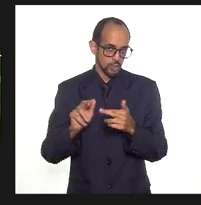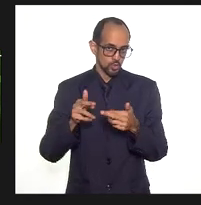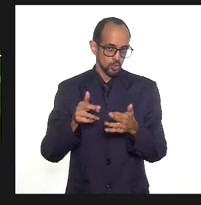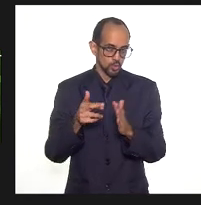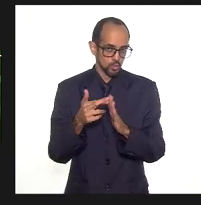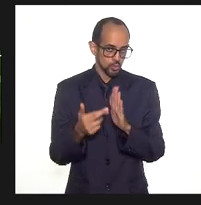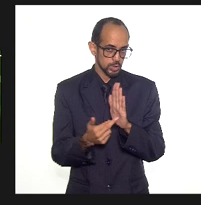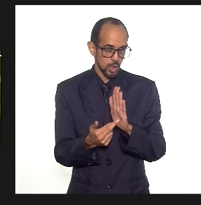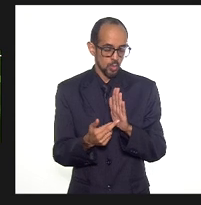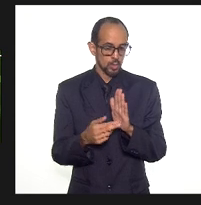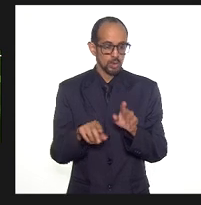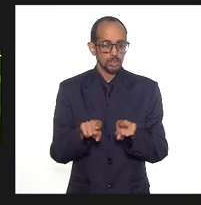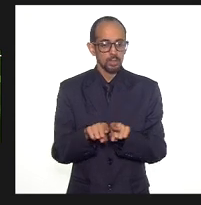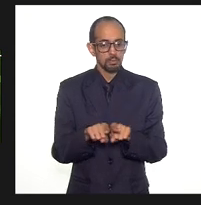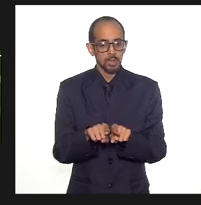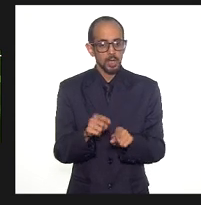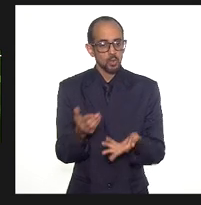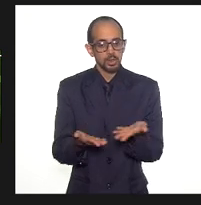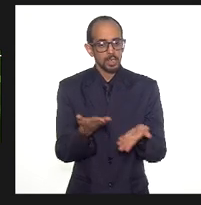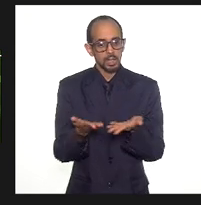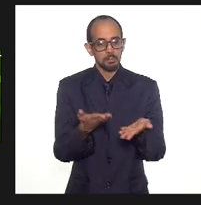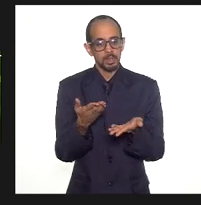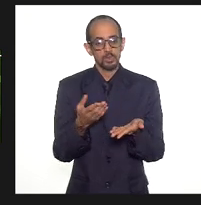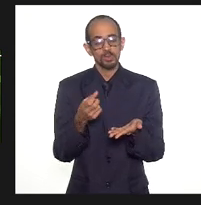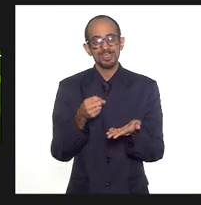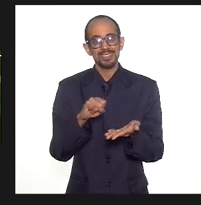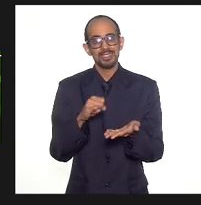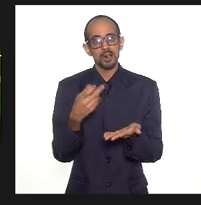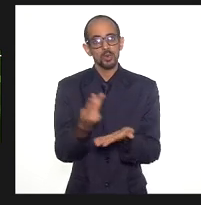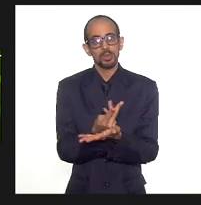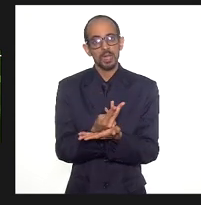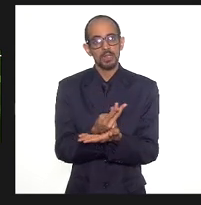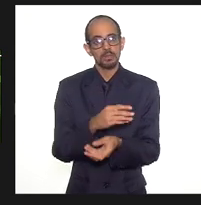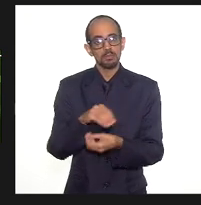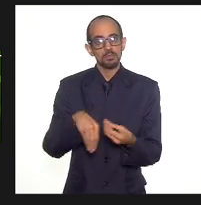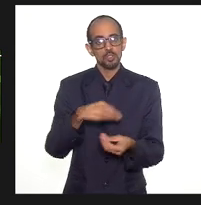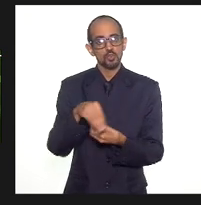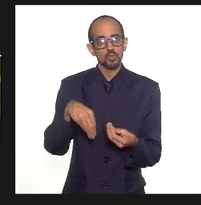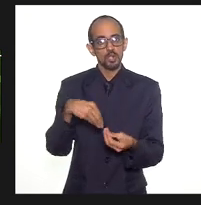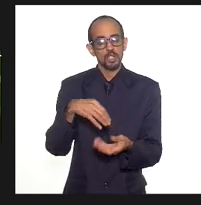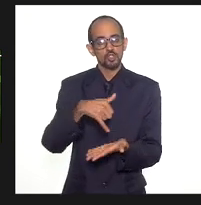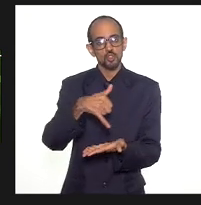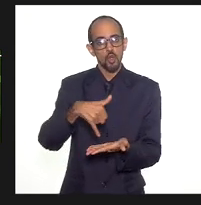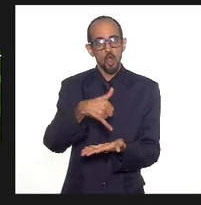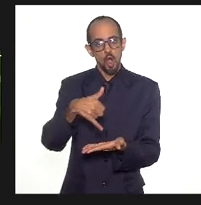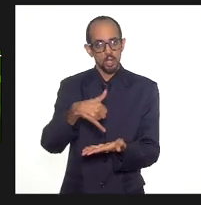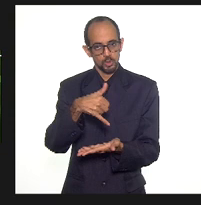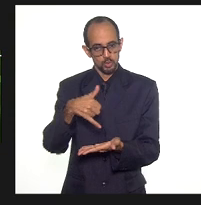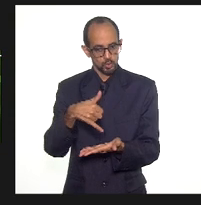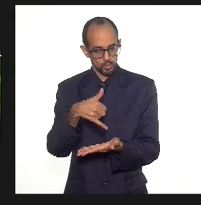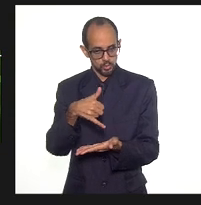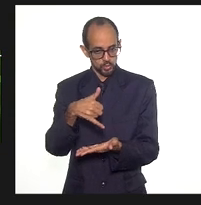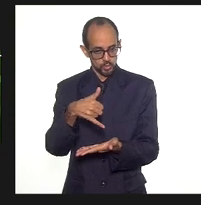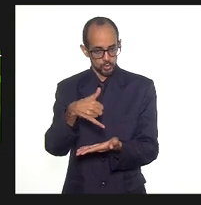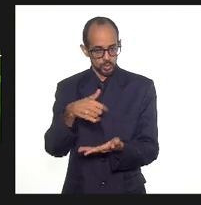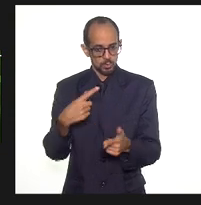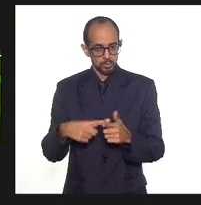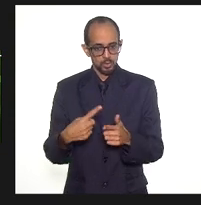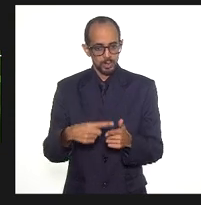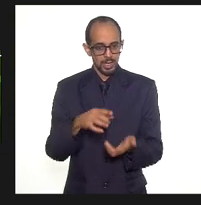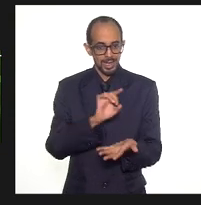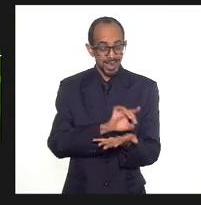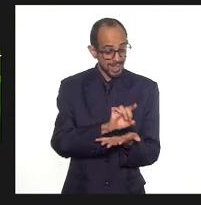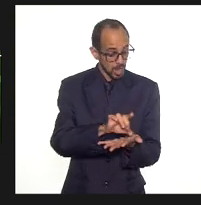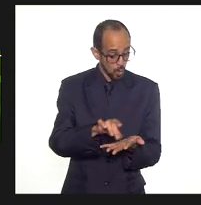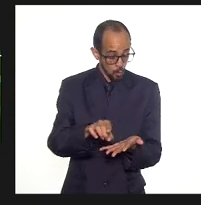tratamento que deve ser dado quando ocorre a mistura de óleos de diversos pontos de medição aí, ponderados pelos volumes medidos em cada ponto de